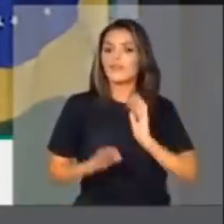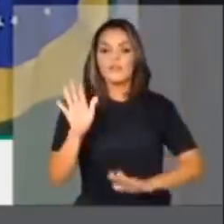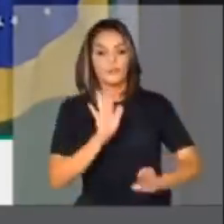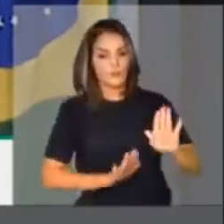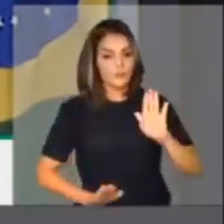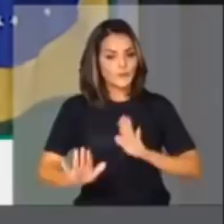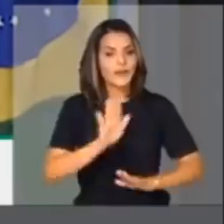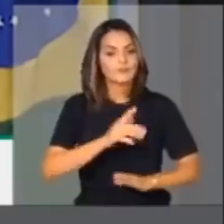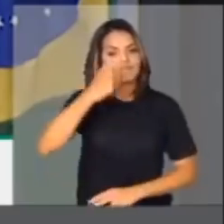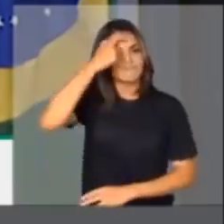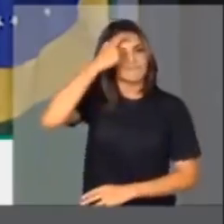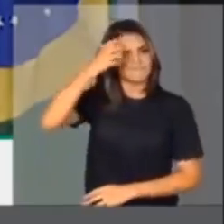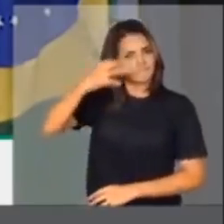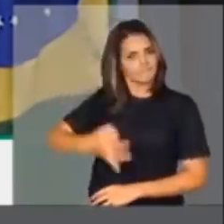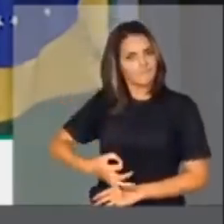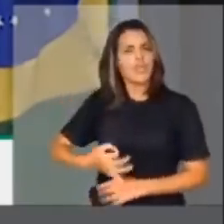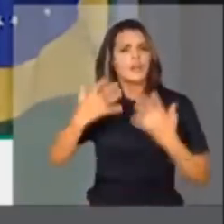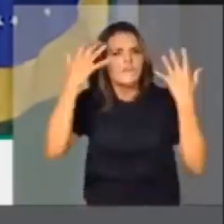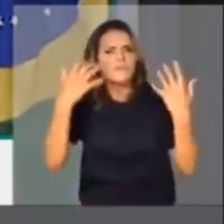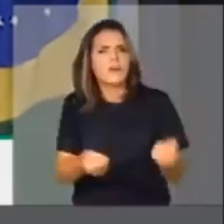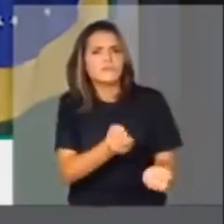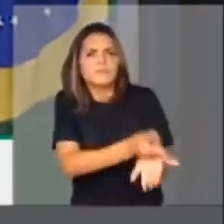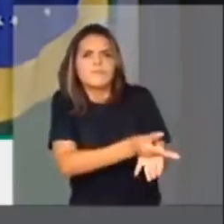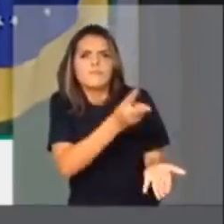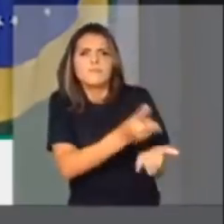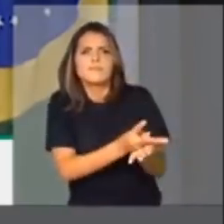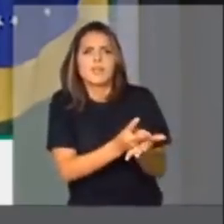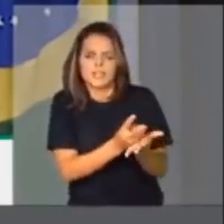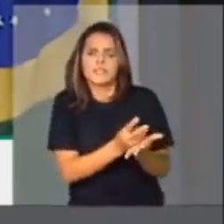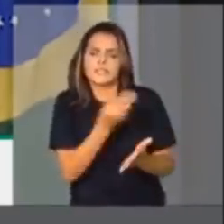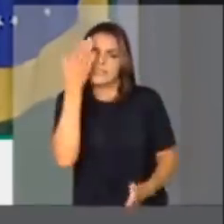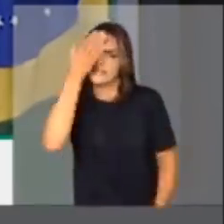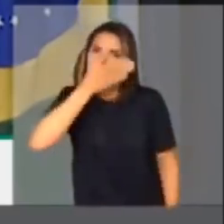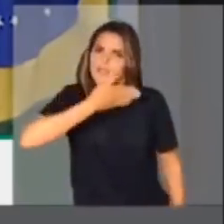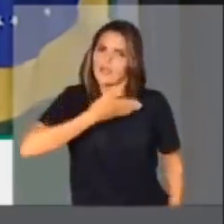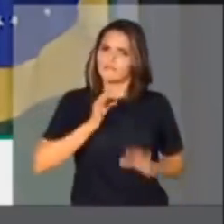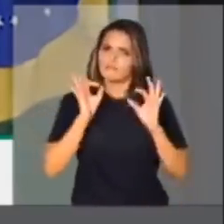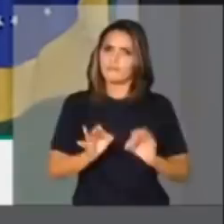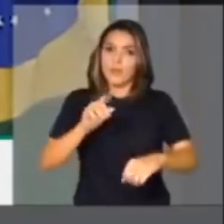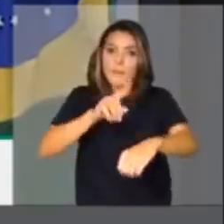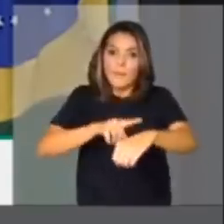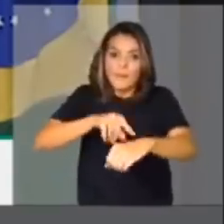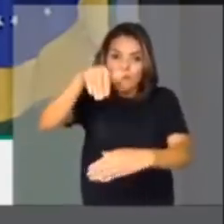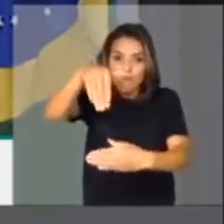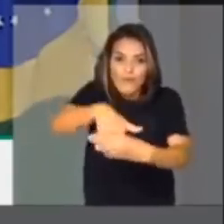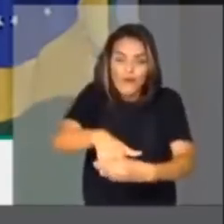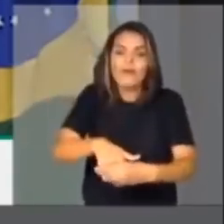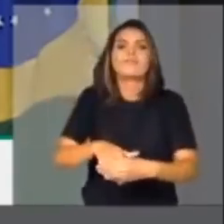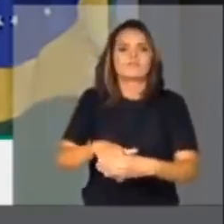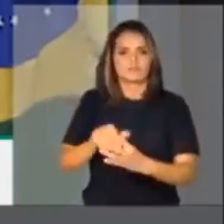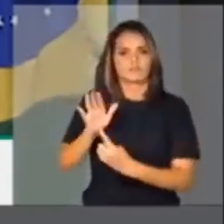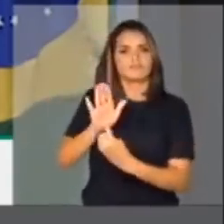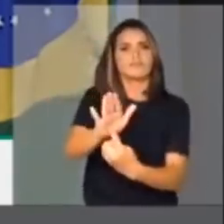prudência, a coerência, vamos manter a serenidade e, na hora da votação, nos